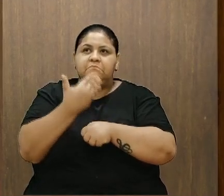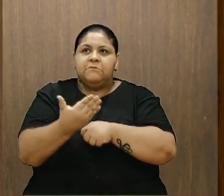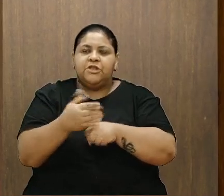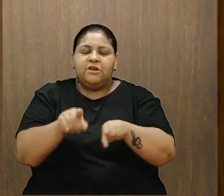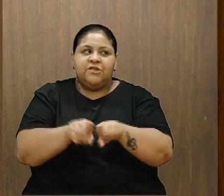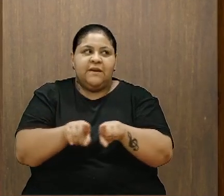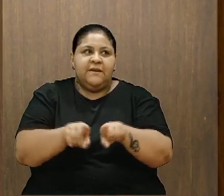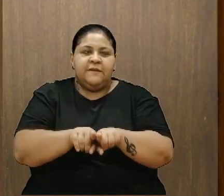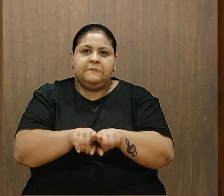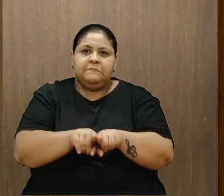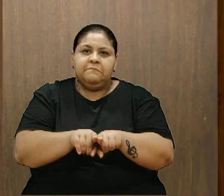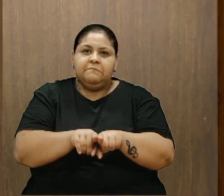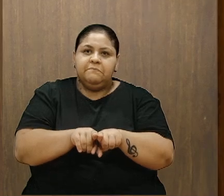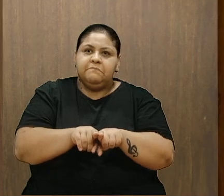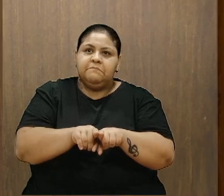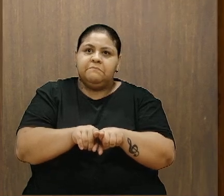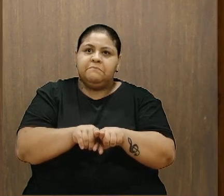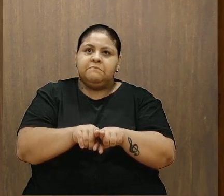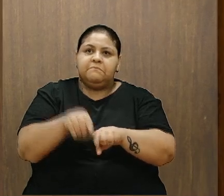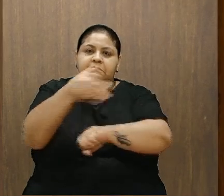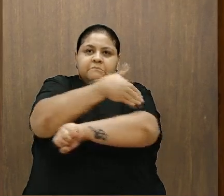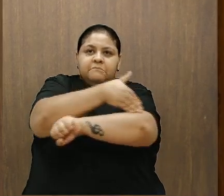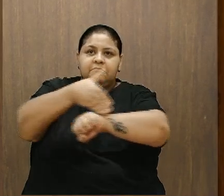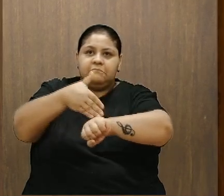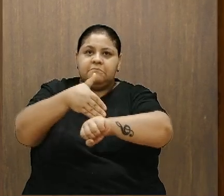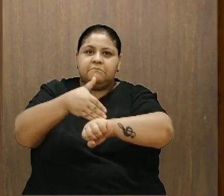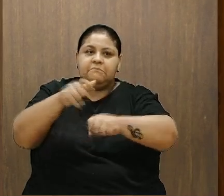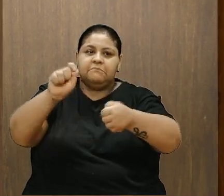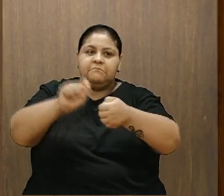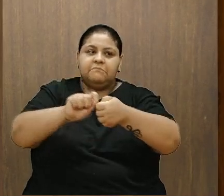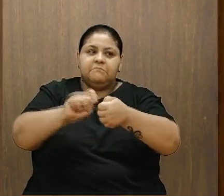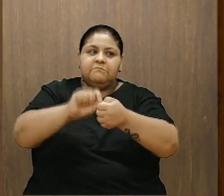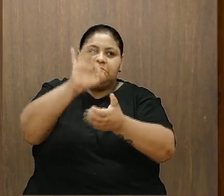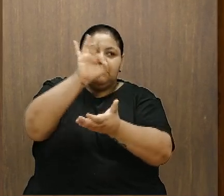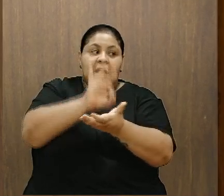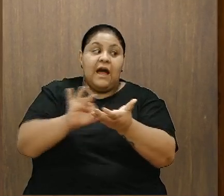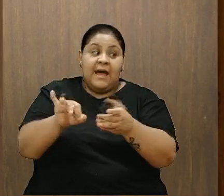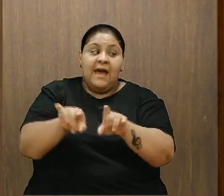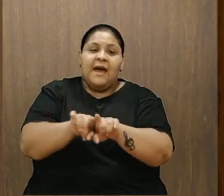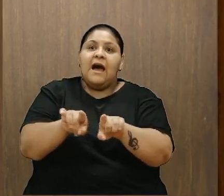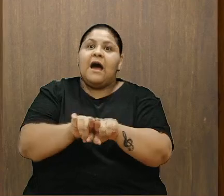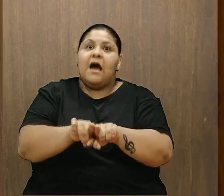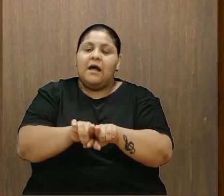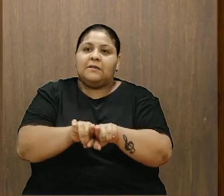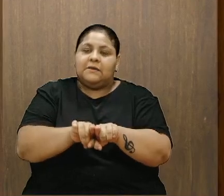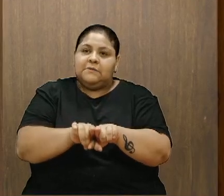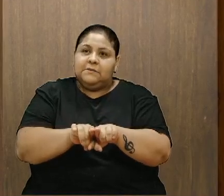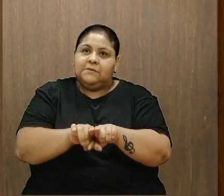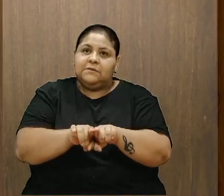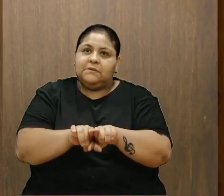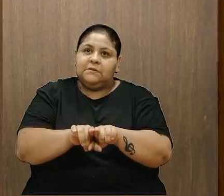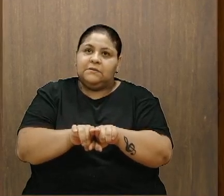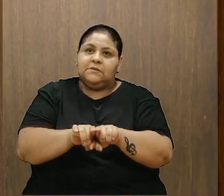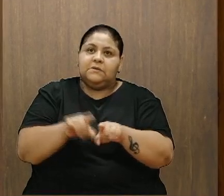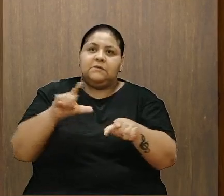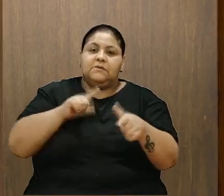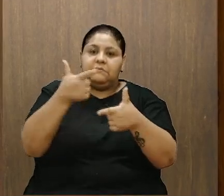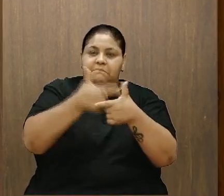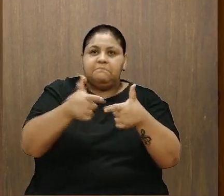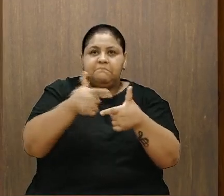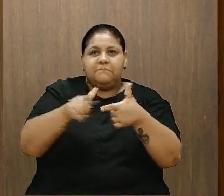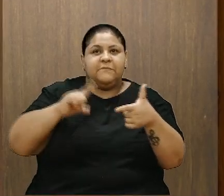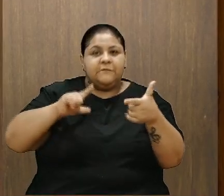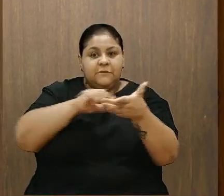se exija uma autodeclaração de endereço para quando da realização de matrícula, para que a gente possa evitar fraude. O ProUni é um programa que exige